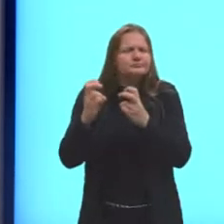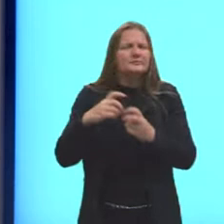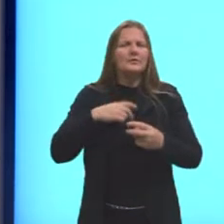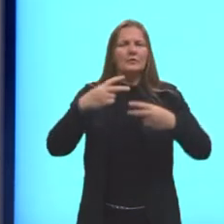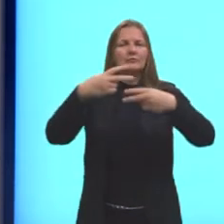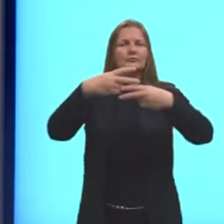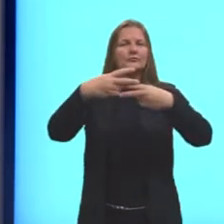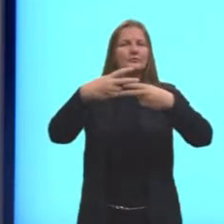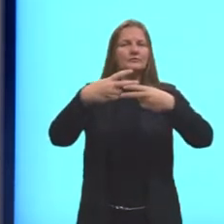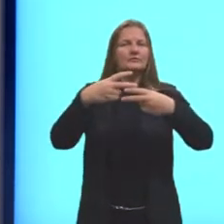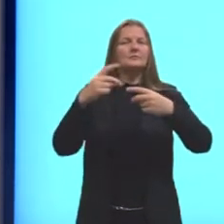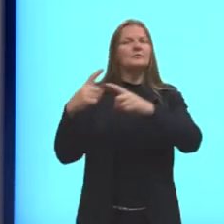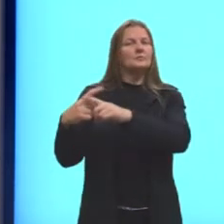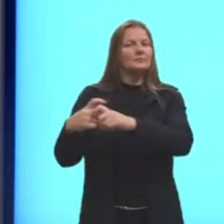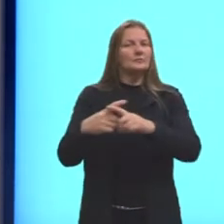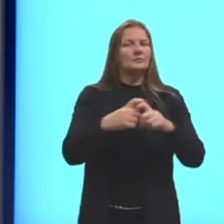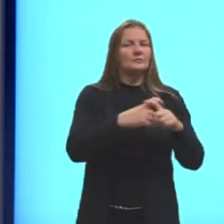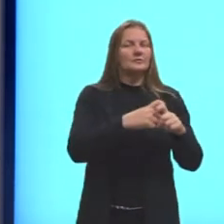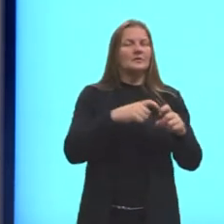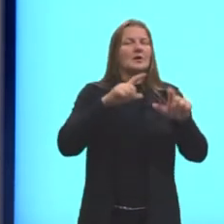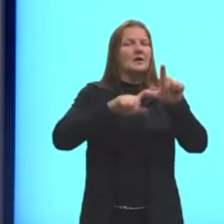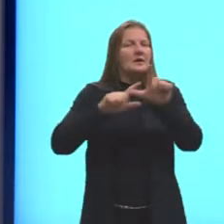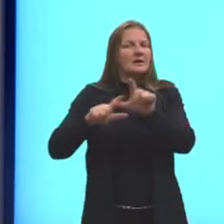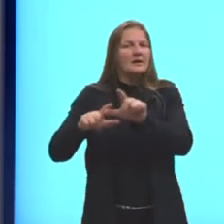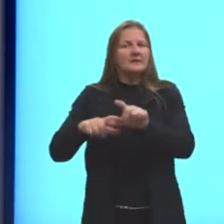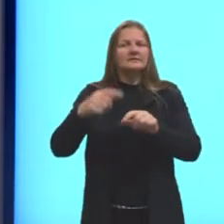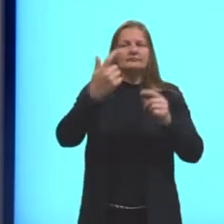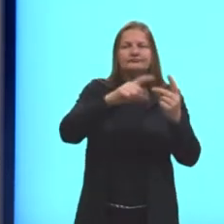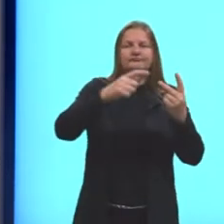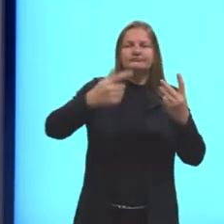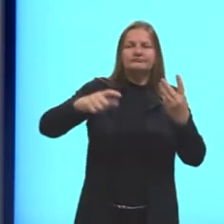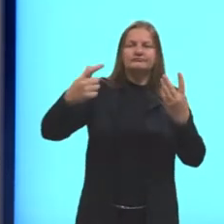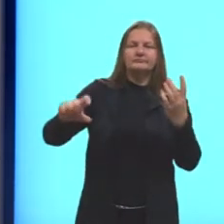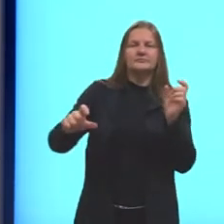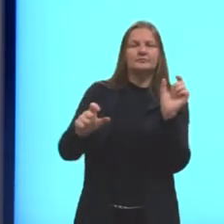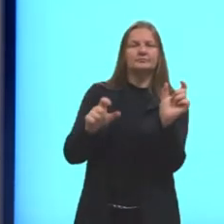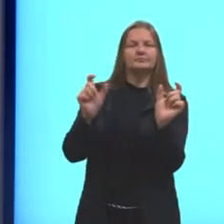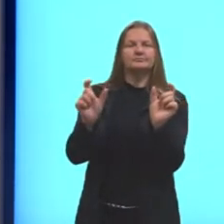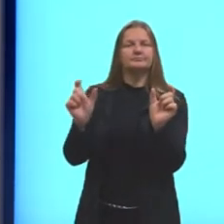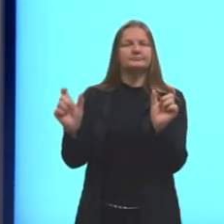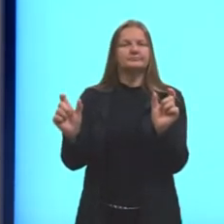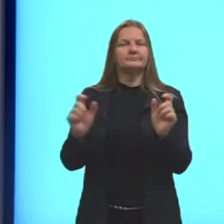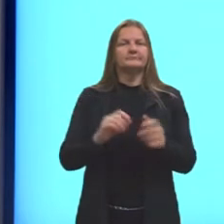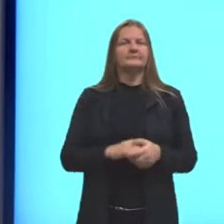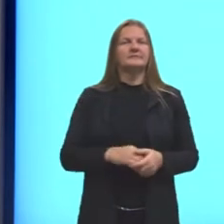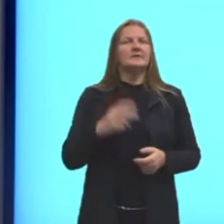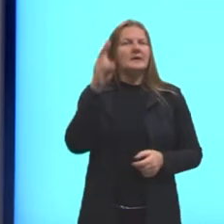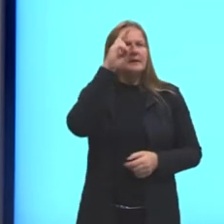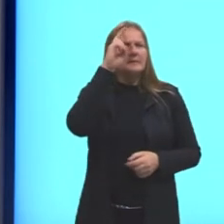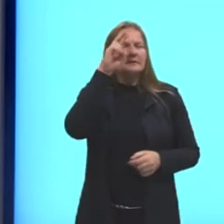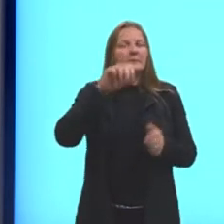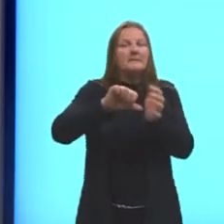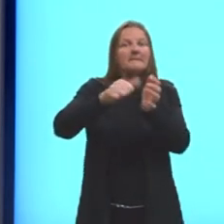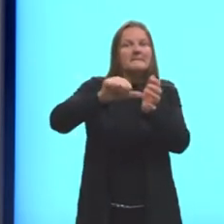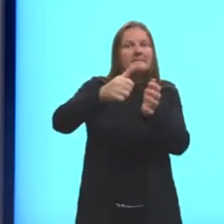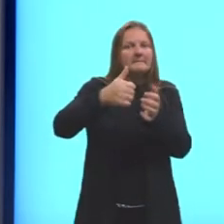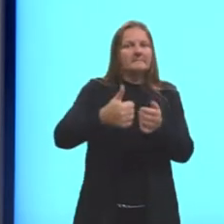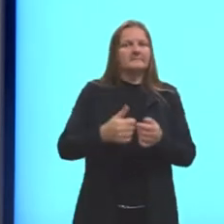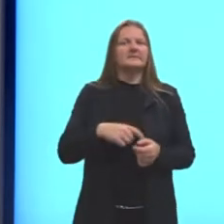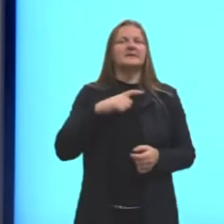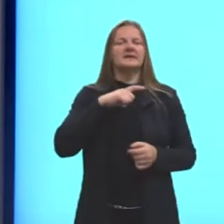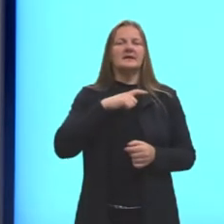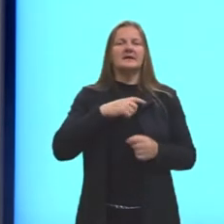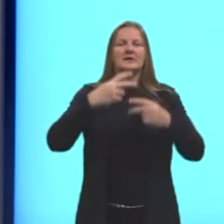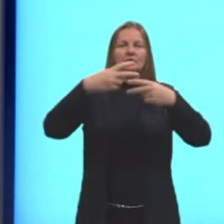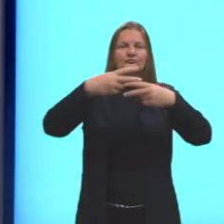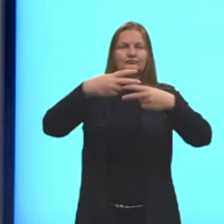do polinômio e as letras que se repetem em termos então lembrando sempre que nós temos